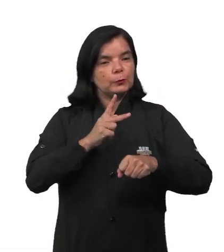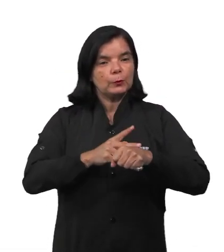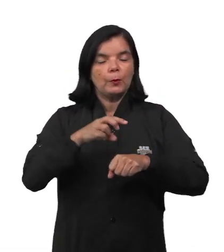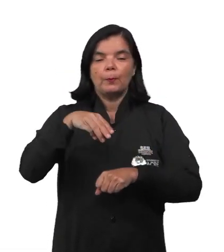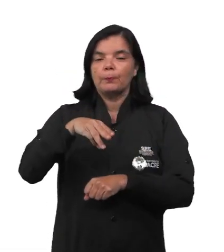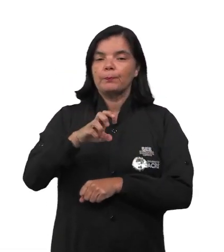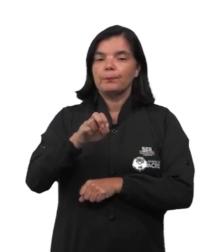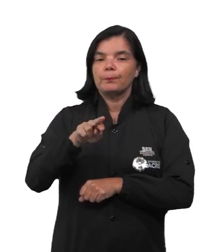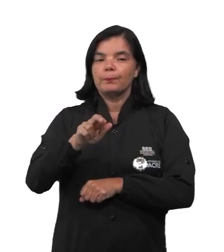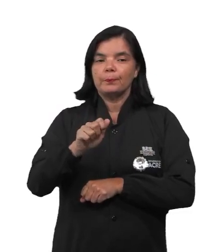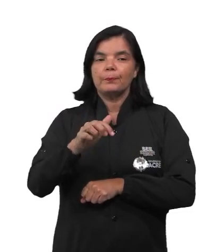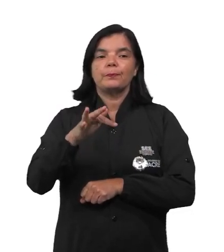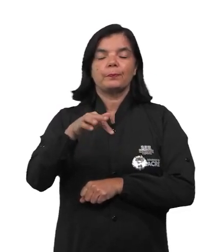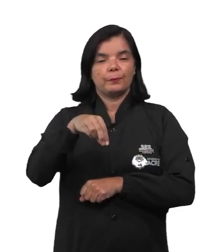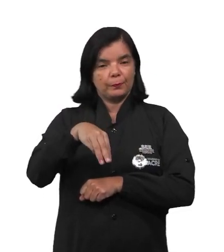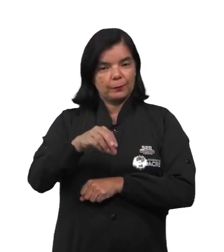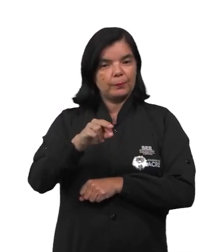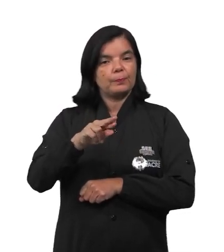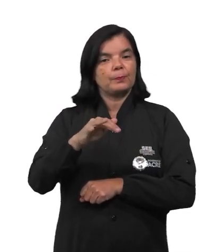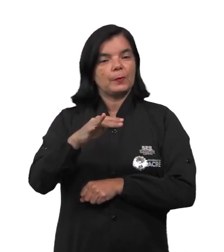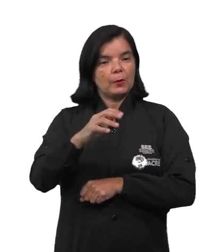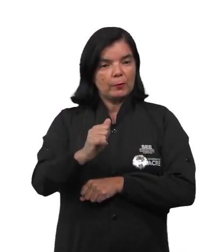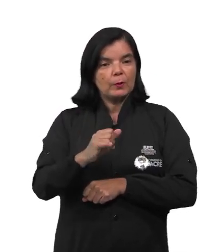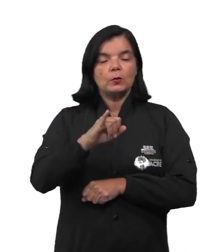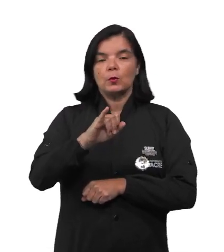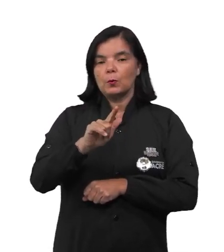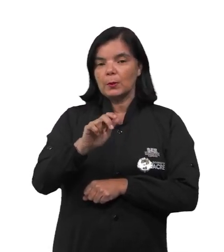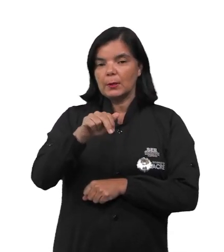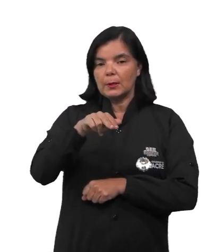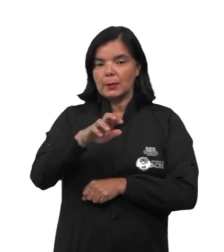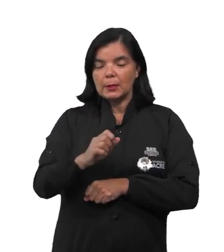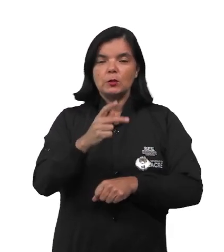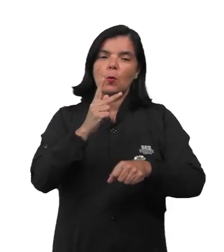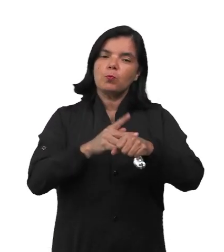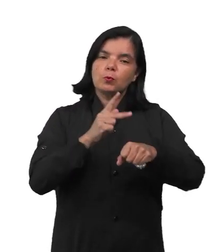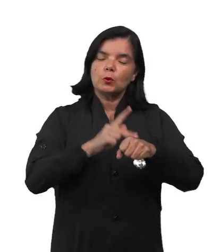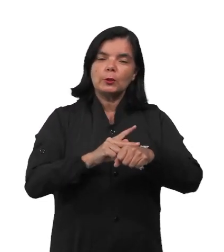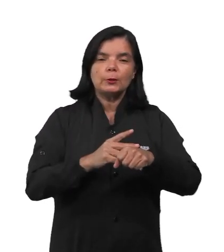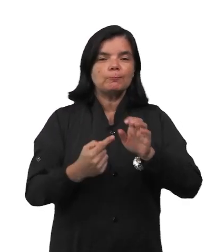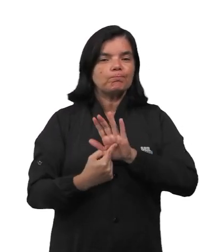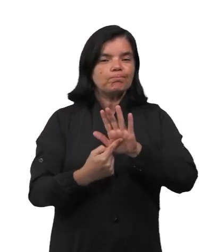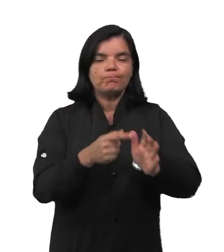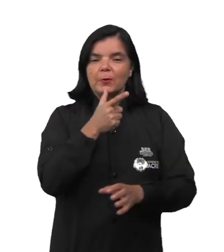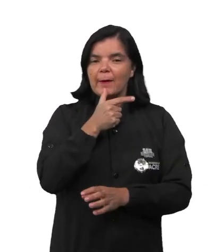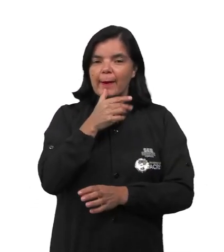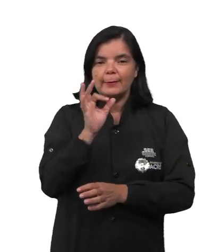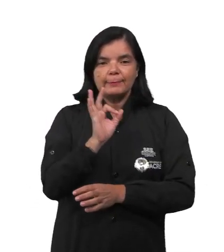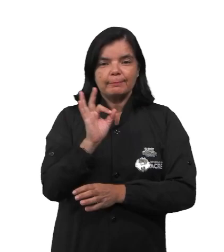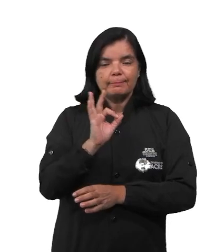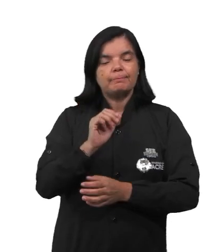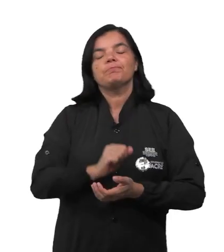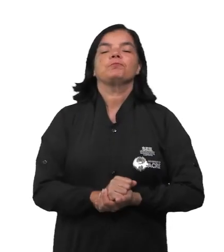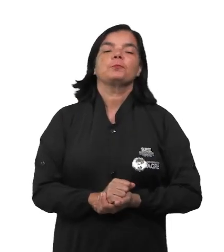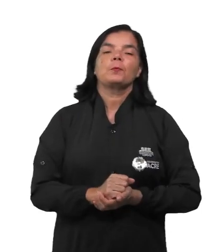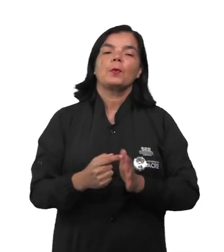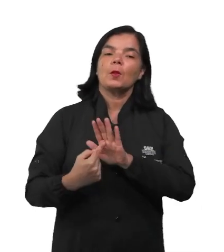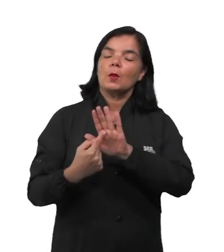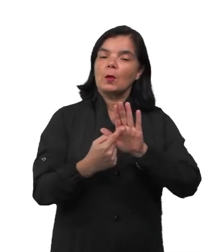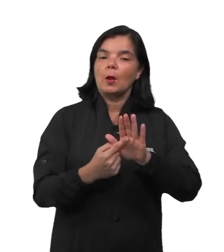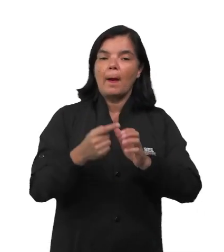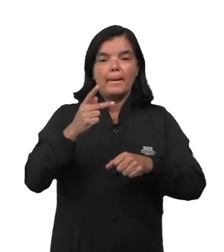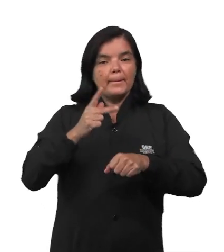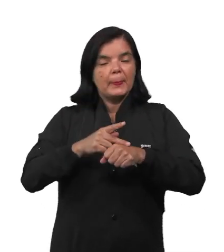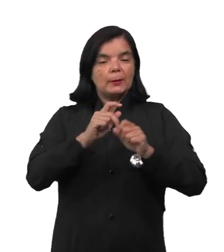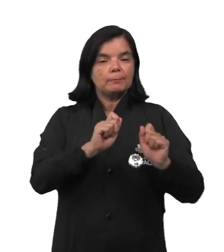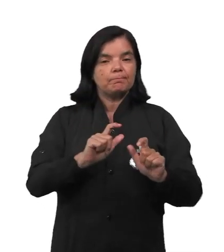ou ígneas, ou seja, aquelas rochas que não apresentam água. A grafita, pessoal, ela é